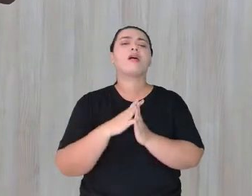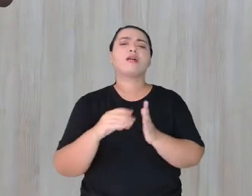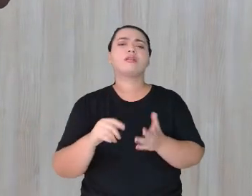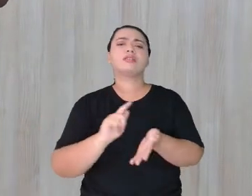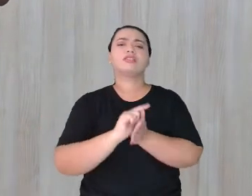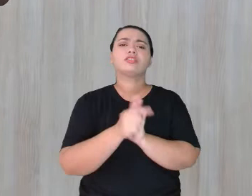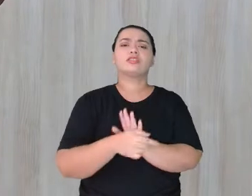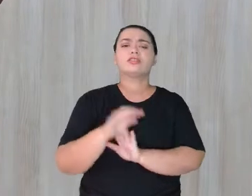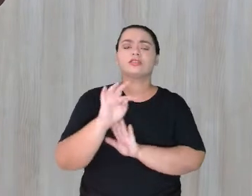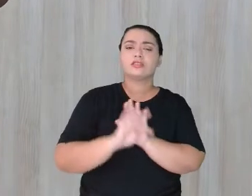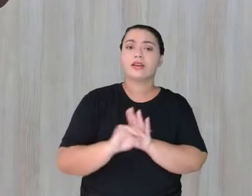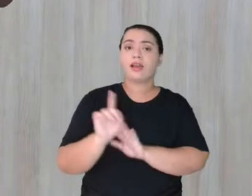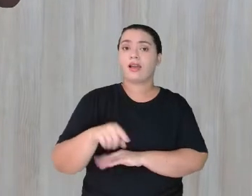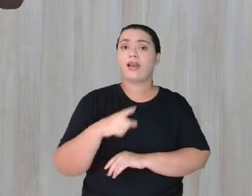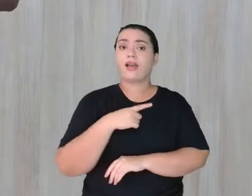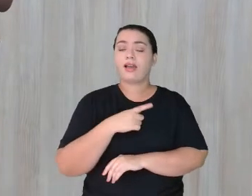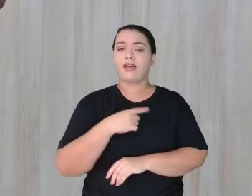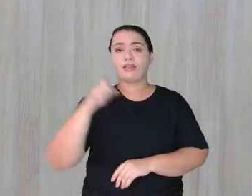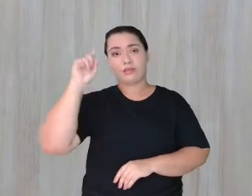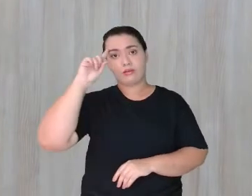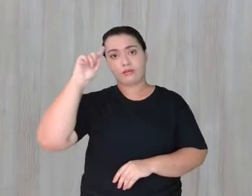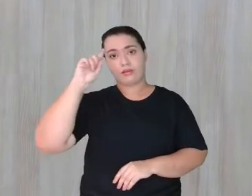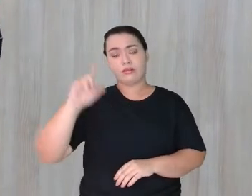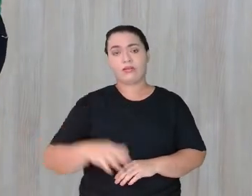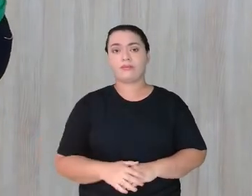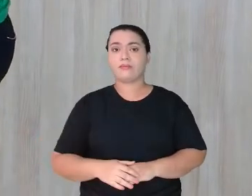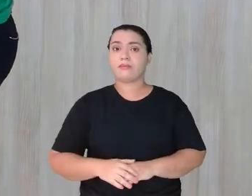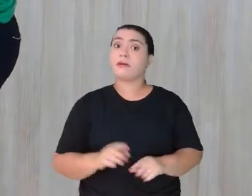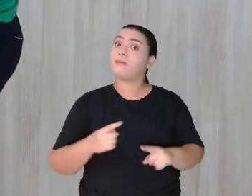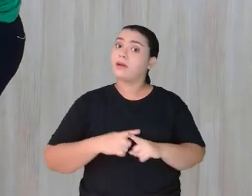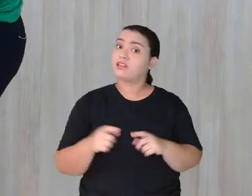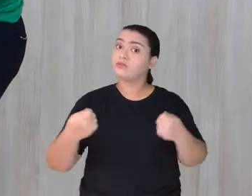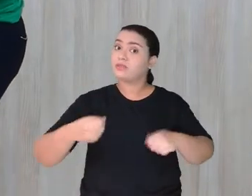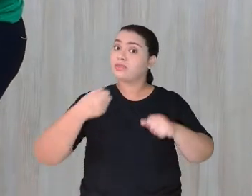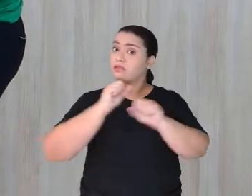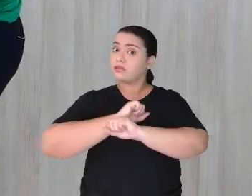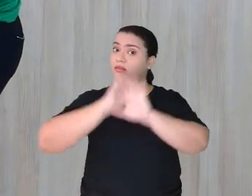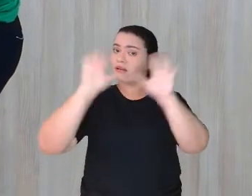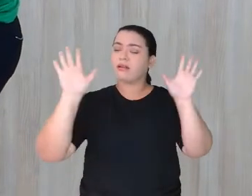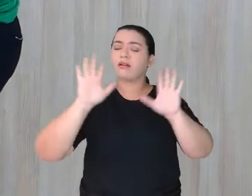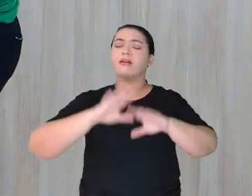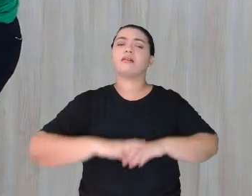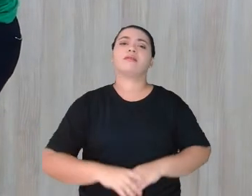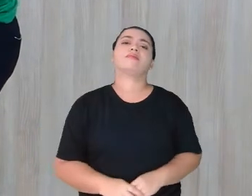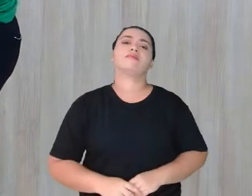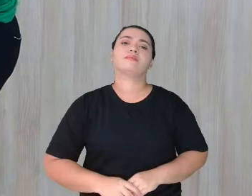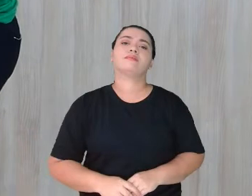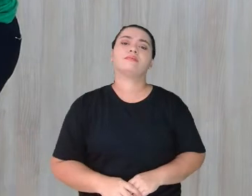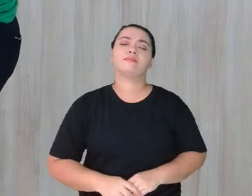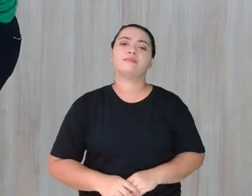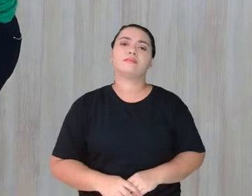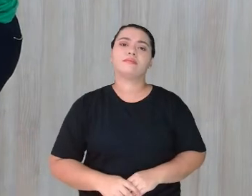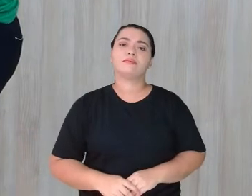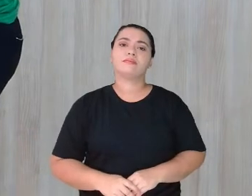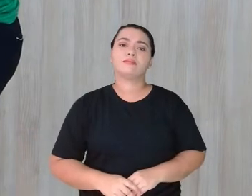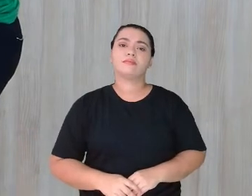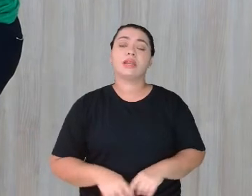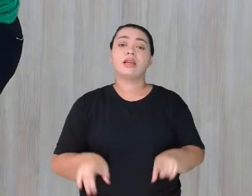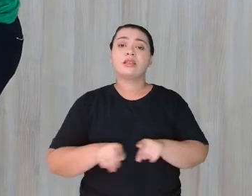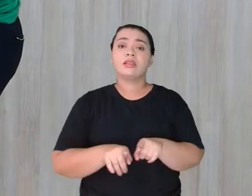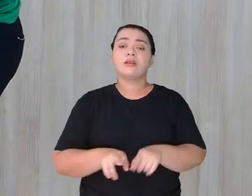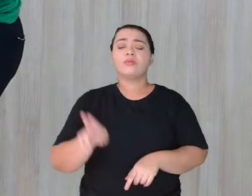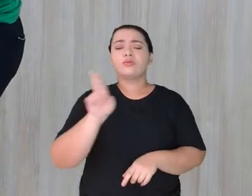gêneros textuais que existem no nosso dia a dia. Mas a clareza dos fatos é um desses pontos importantes. Utilizar uma